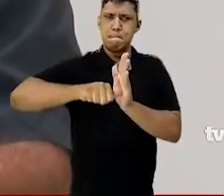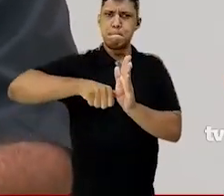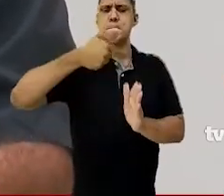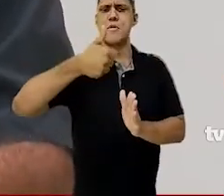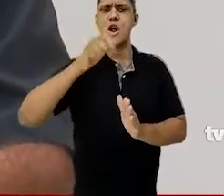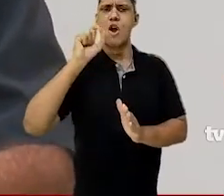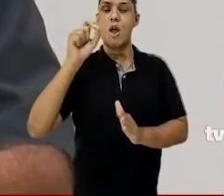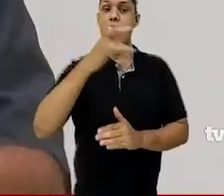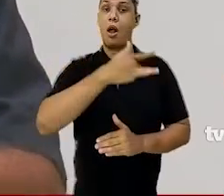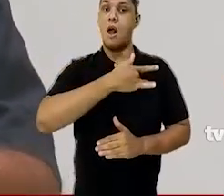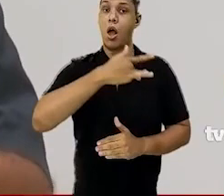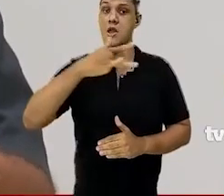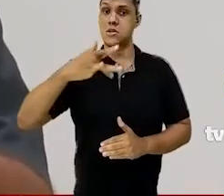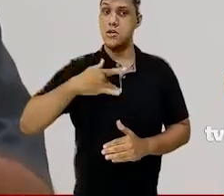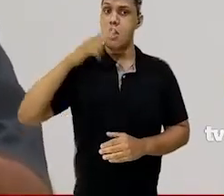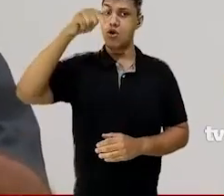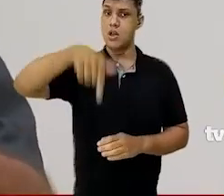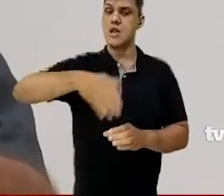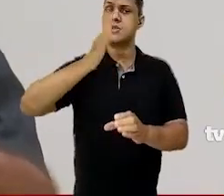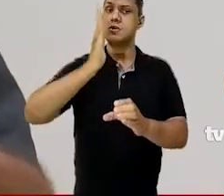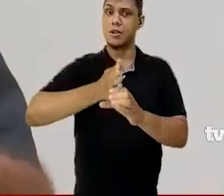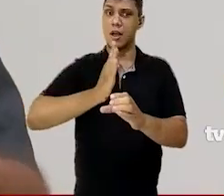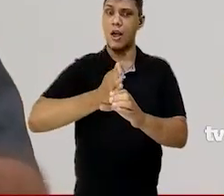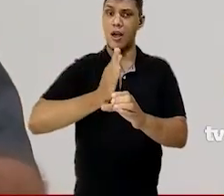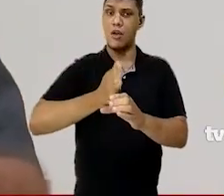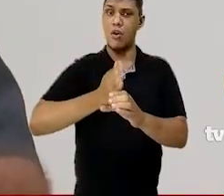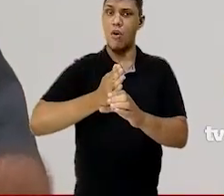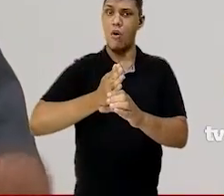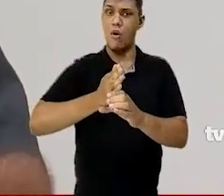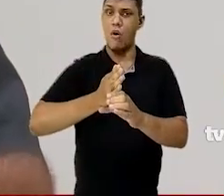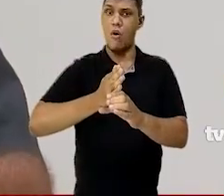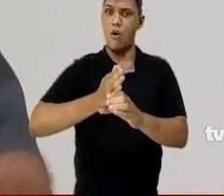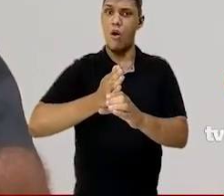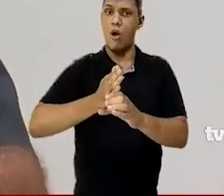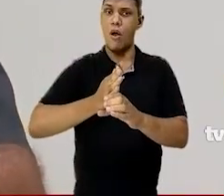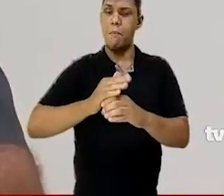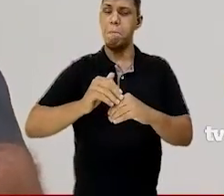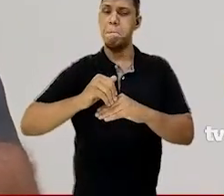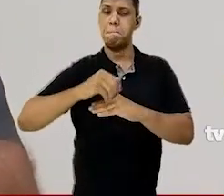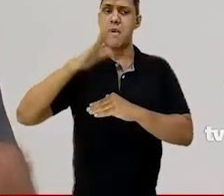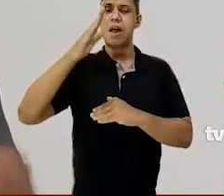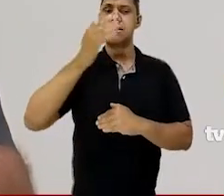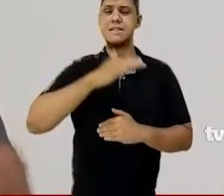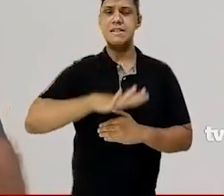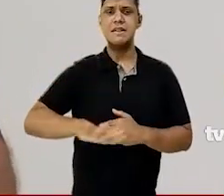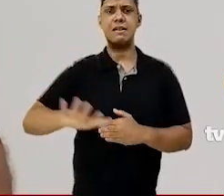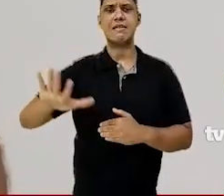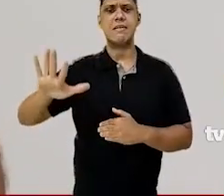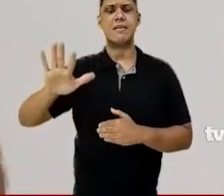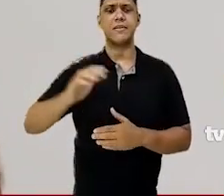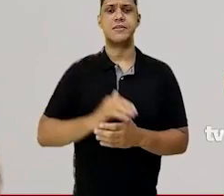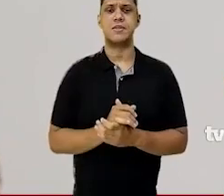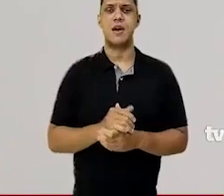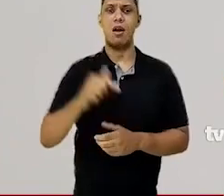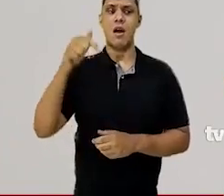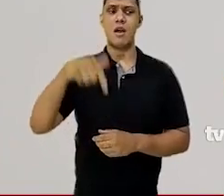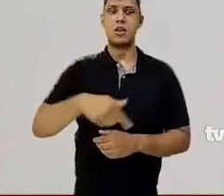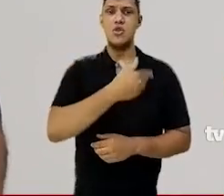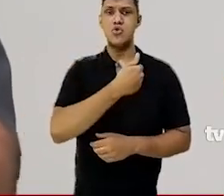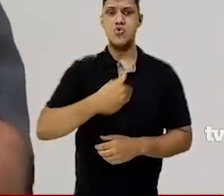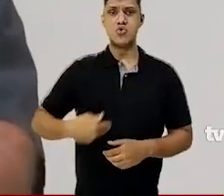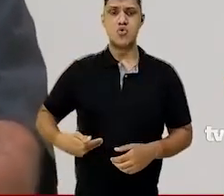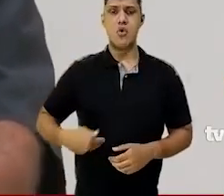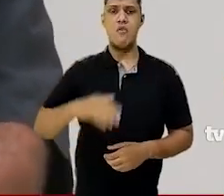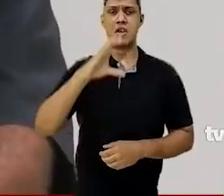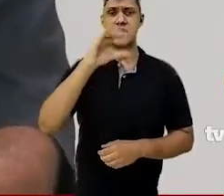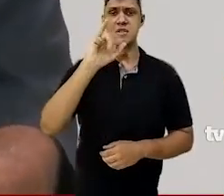à saúde de Caicó, principalmente às crianças. No governo de Cição, quer olhar muito